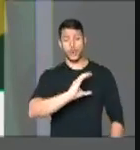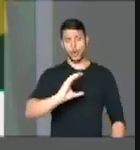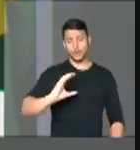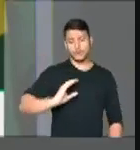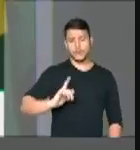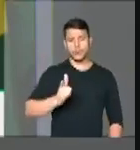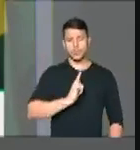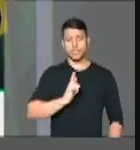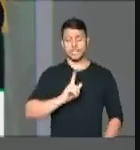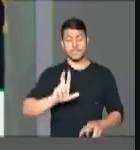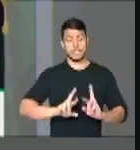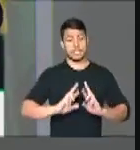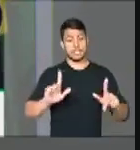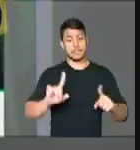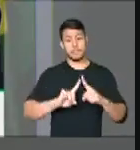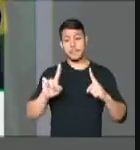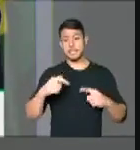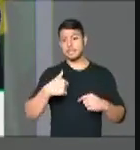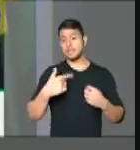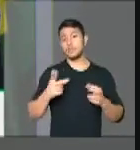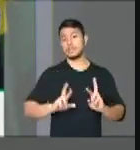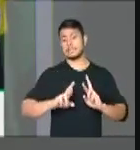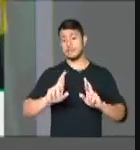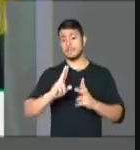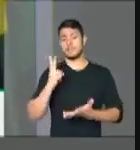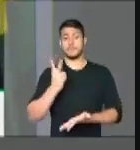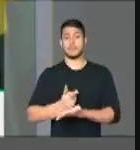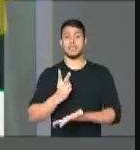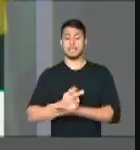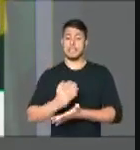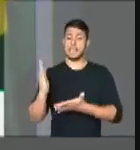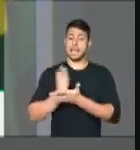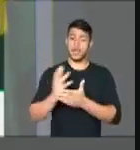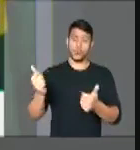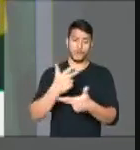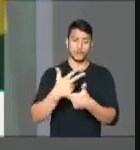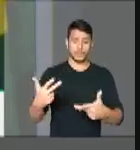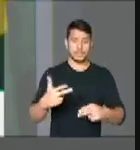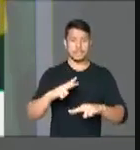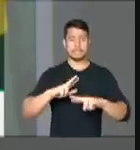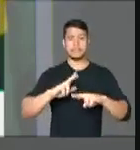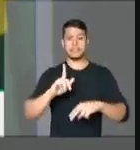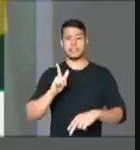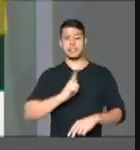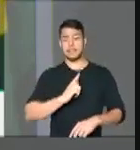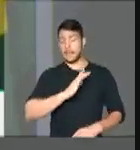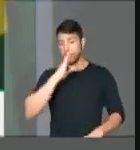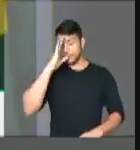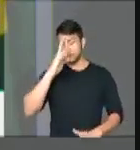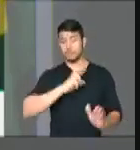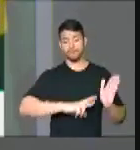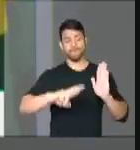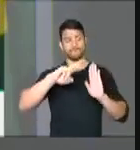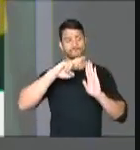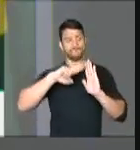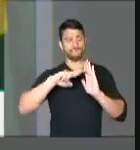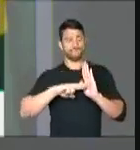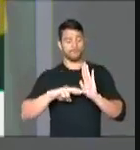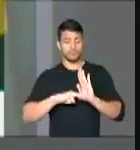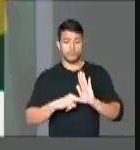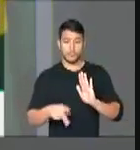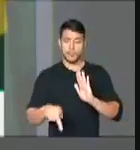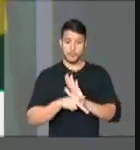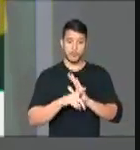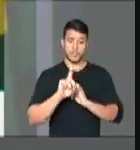pouquinho desfigurada, fosse mantida aqui, pelo menos mantendo aquilo que a gente esperava